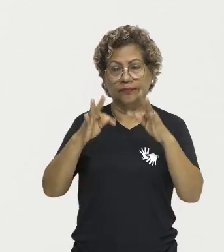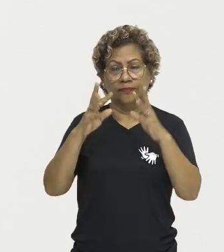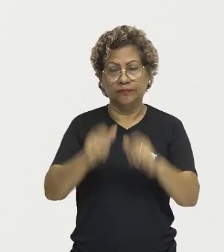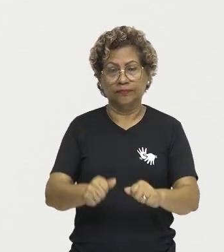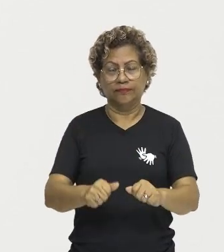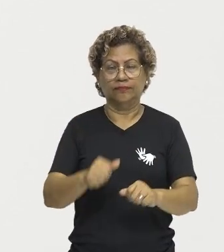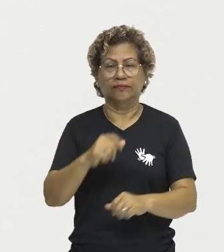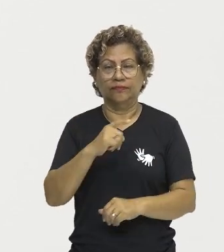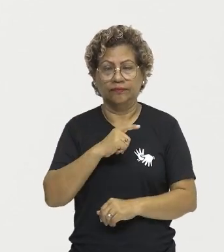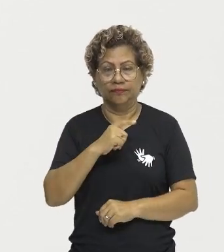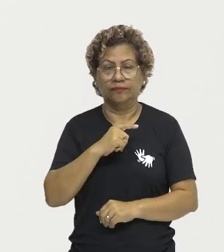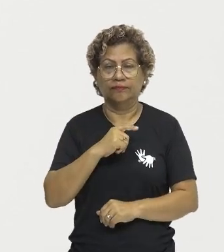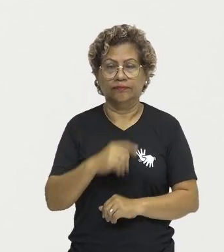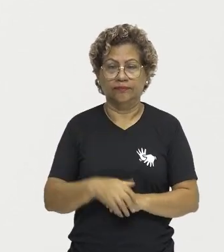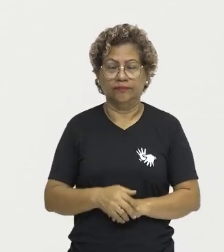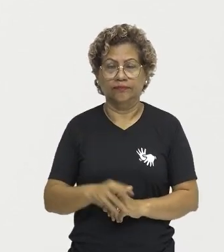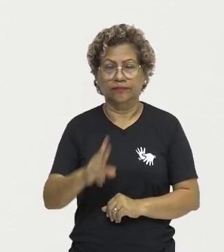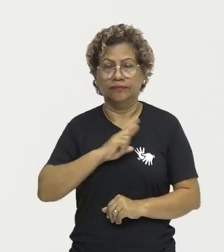tem